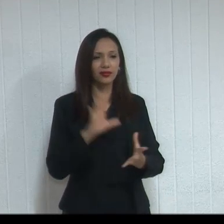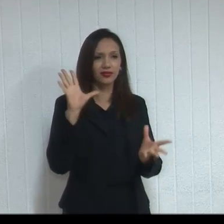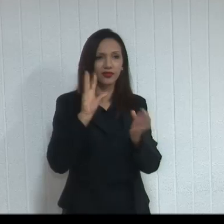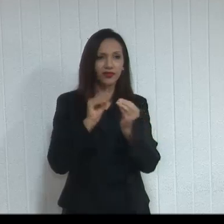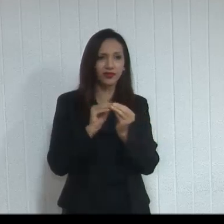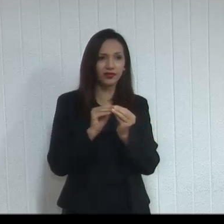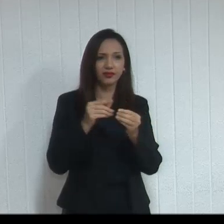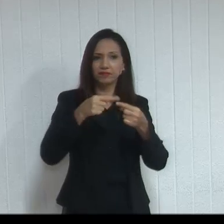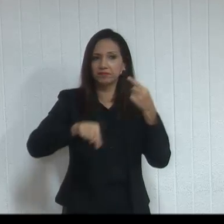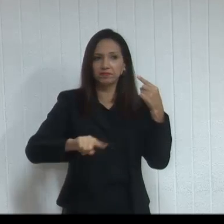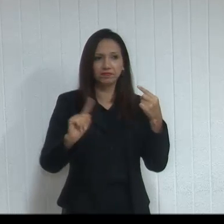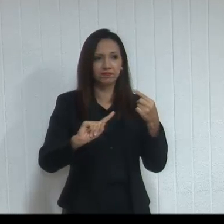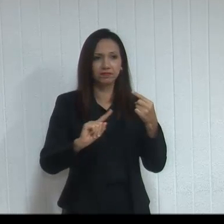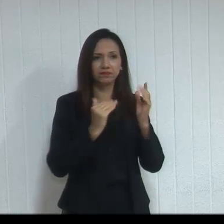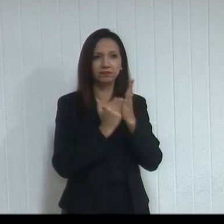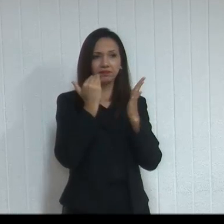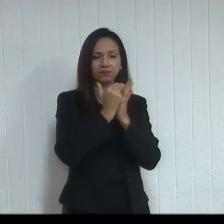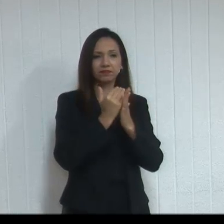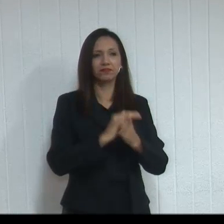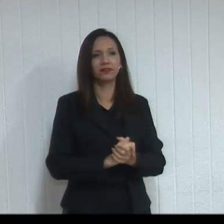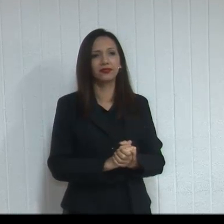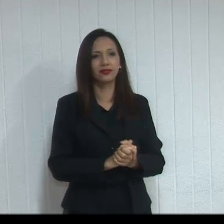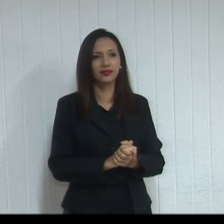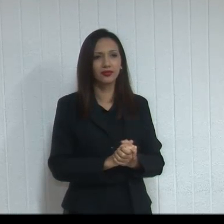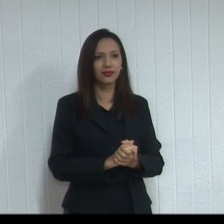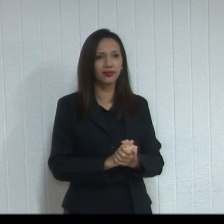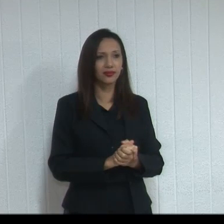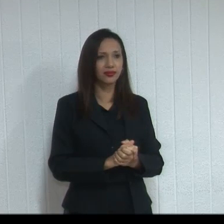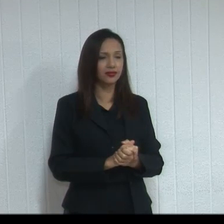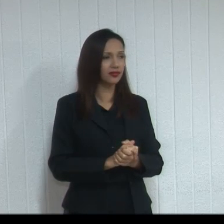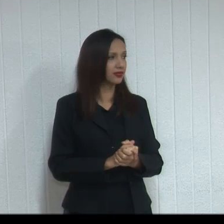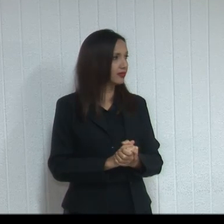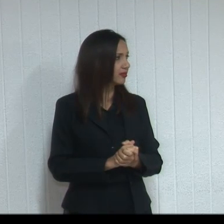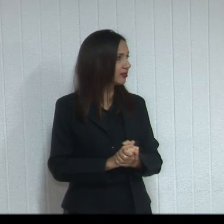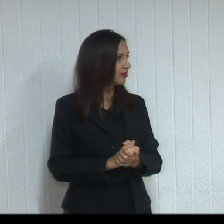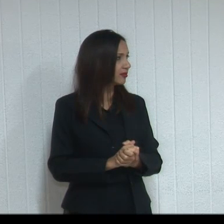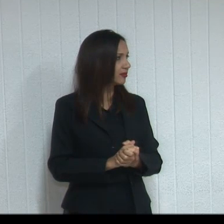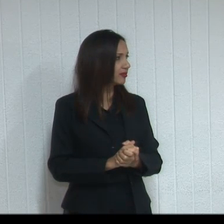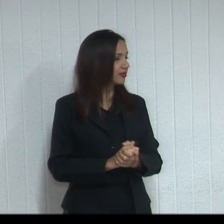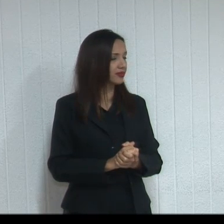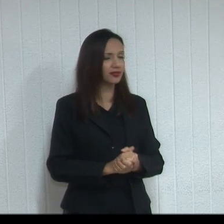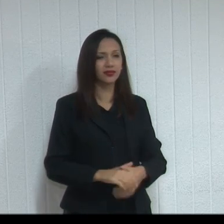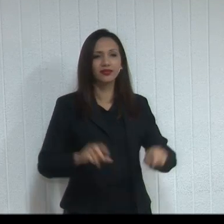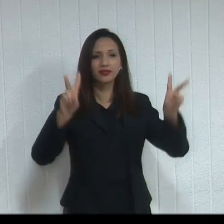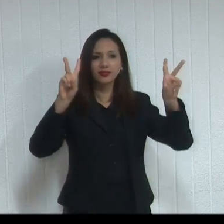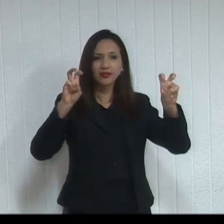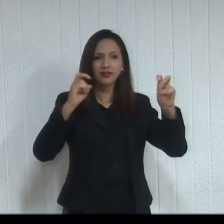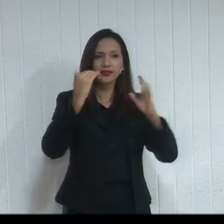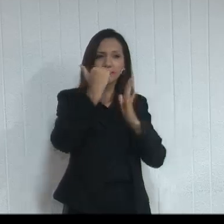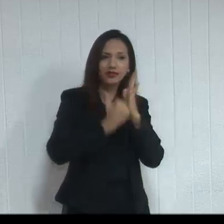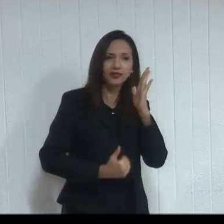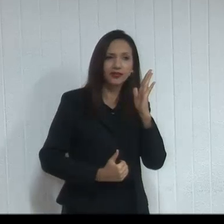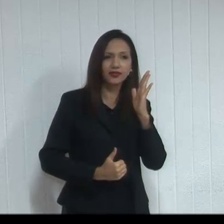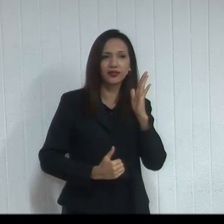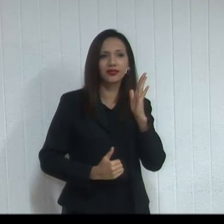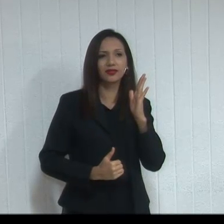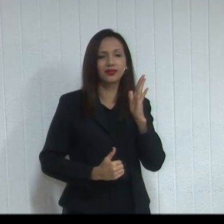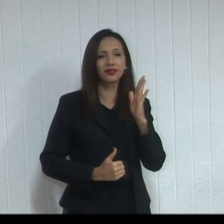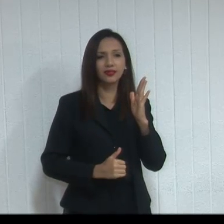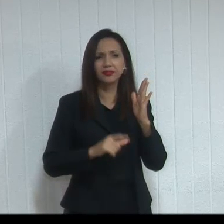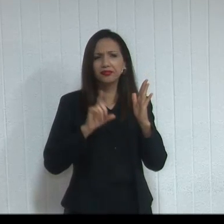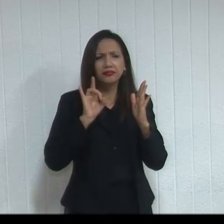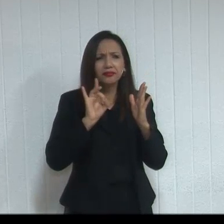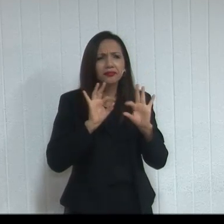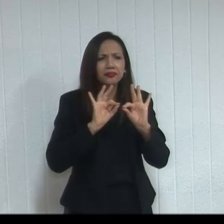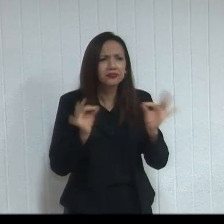não concordo com o aumento de arrecadação. Então, a questão de diminuir o desconto, ela é muito